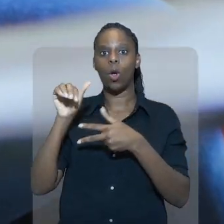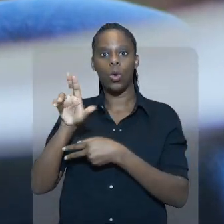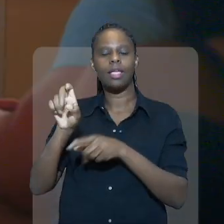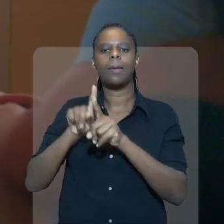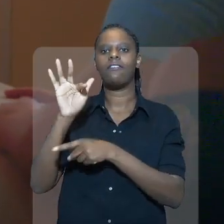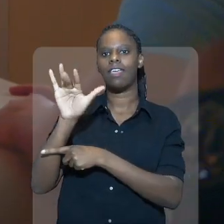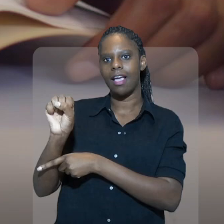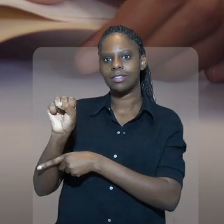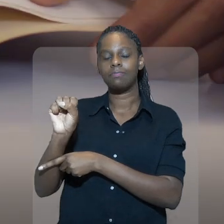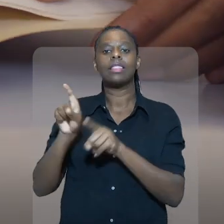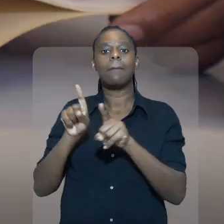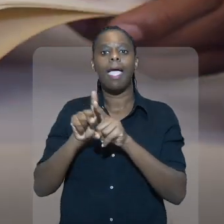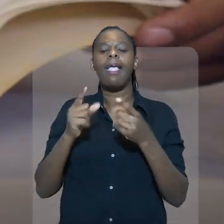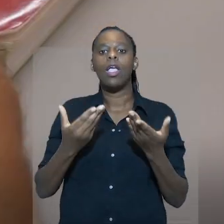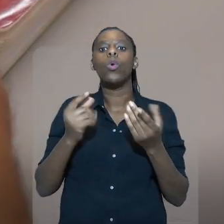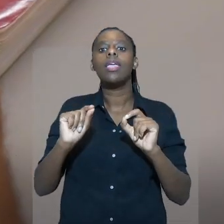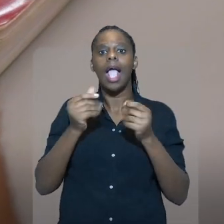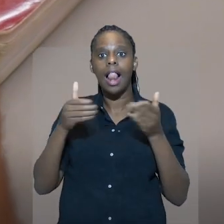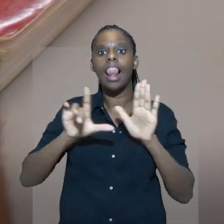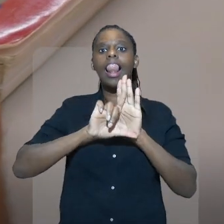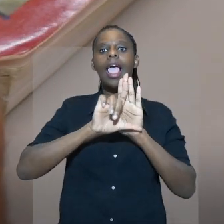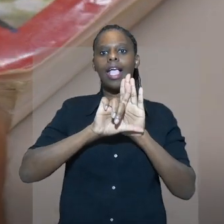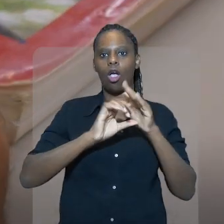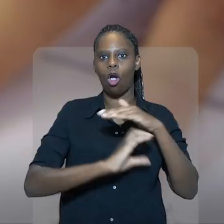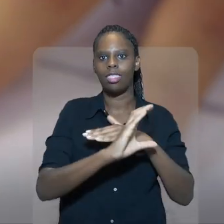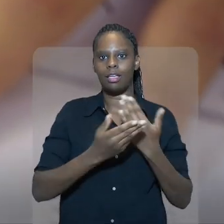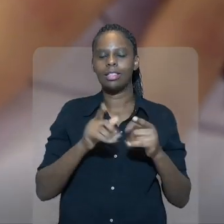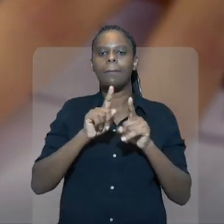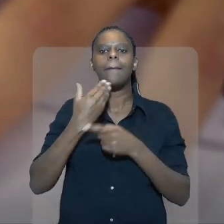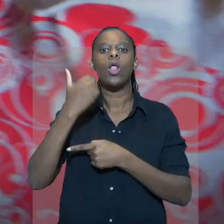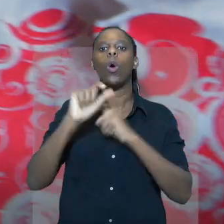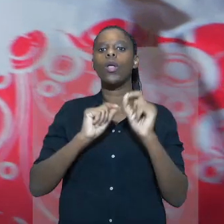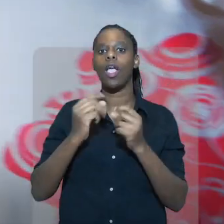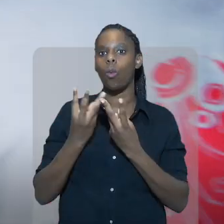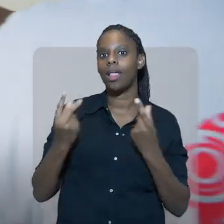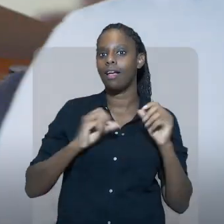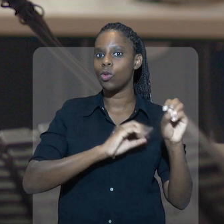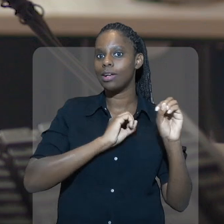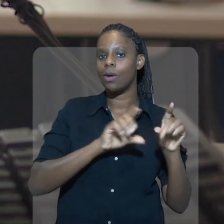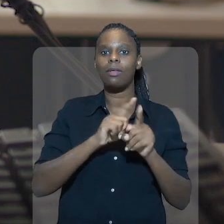Enem, ProUni e Fies. Lula vai expandir e fortalecer a lei de cotas. Lula também vai melhorar a